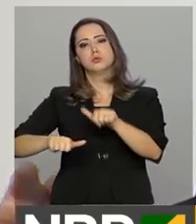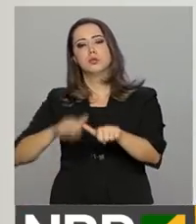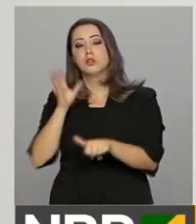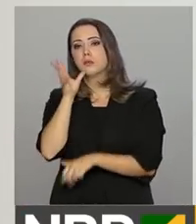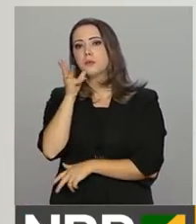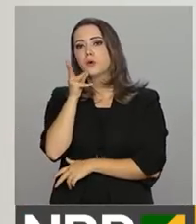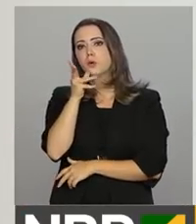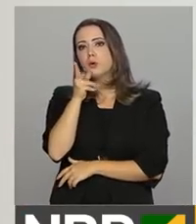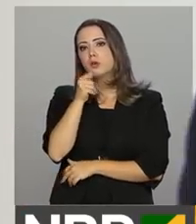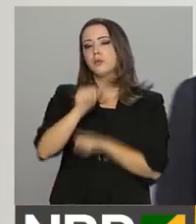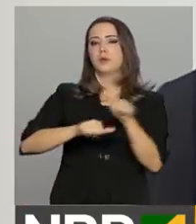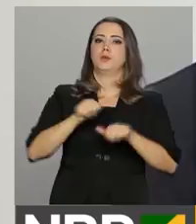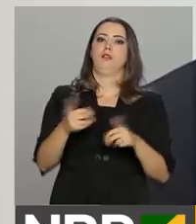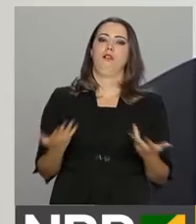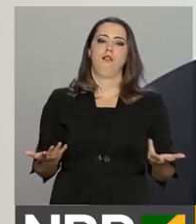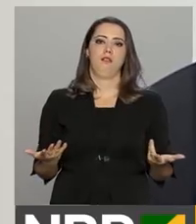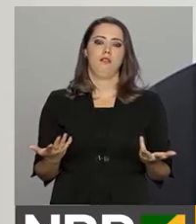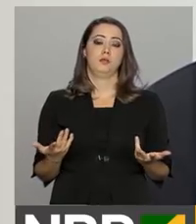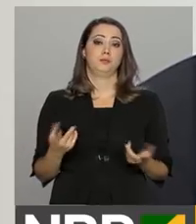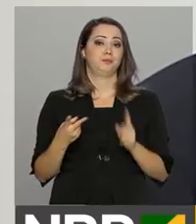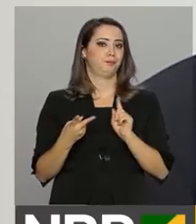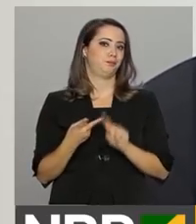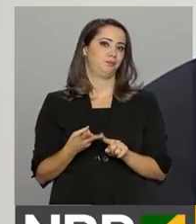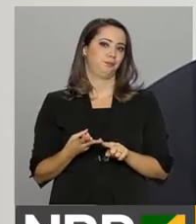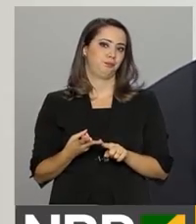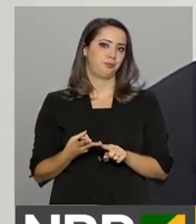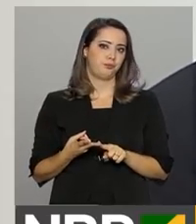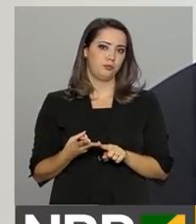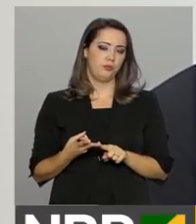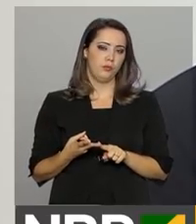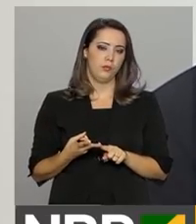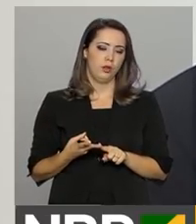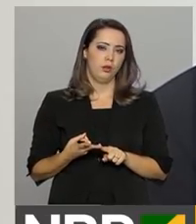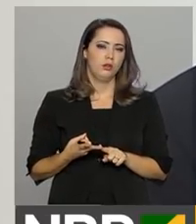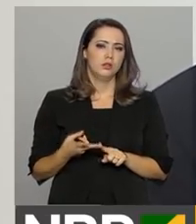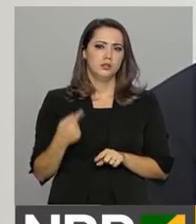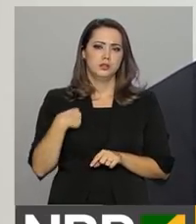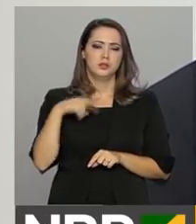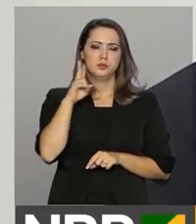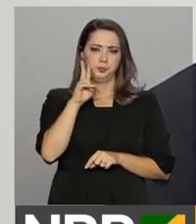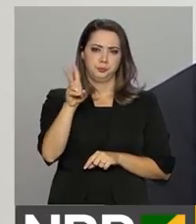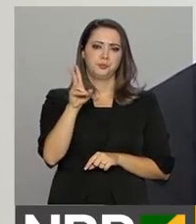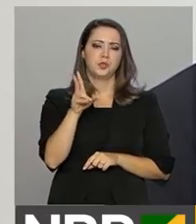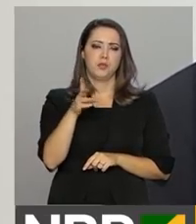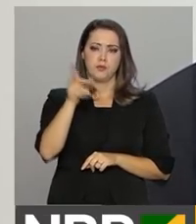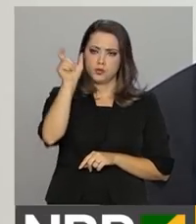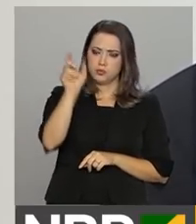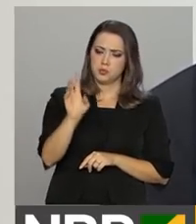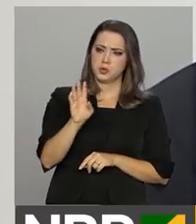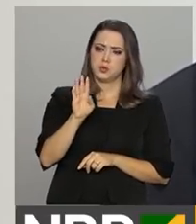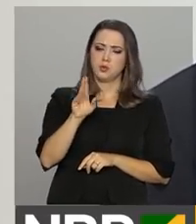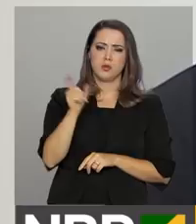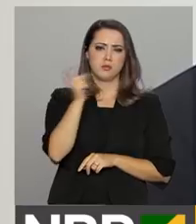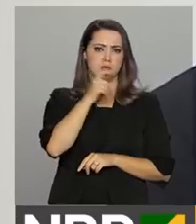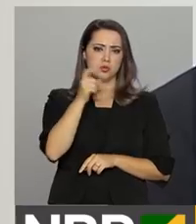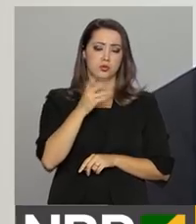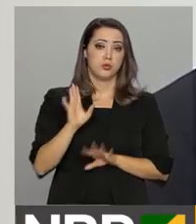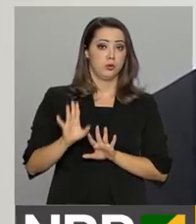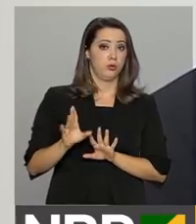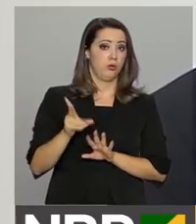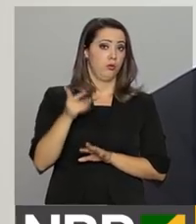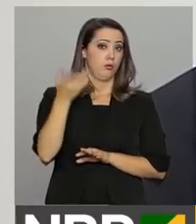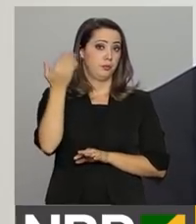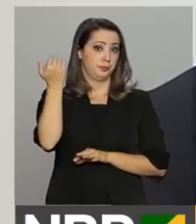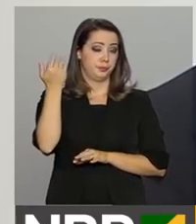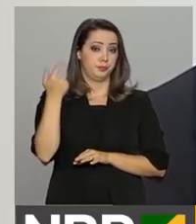é este é o primeiro ponto segundo ponto é que eu vejo outra inverdade é a poucos dias até o